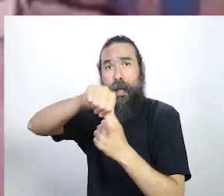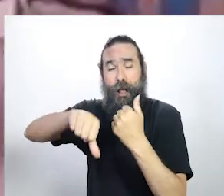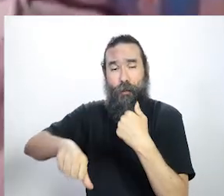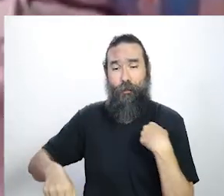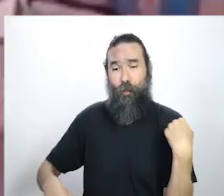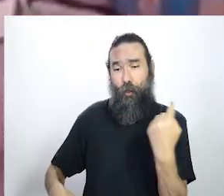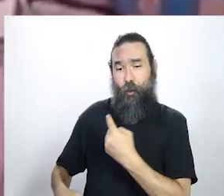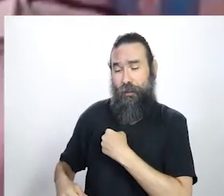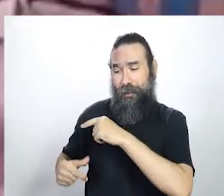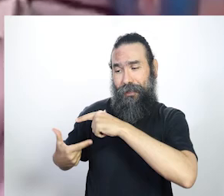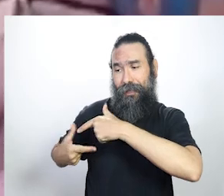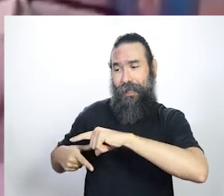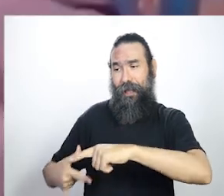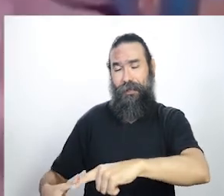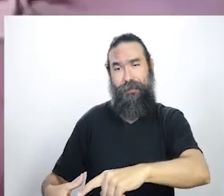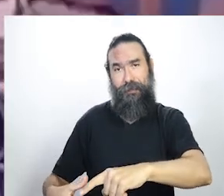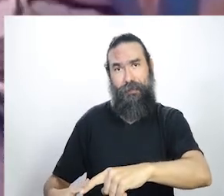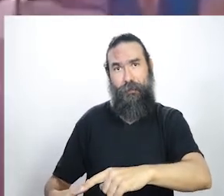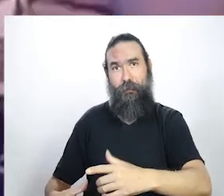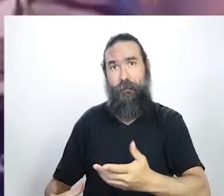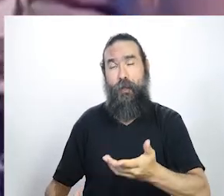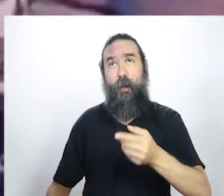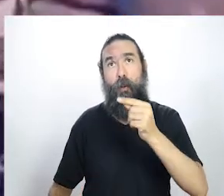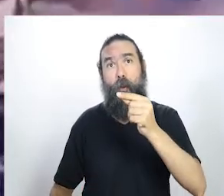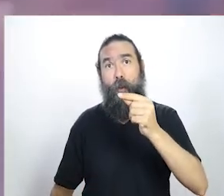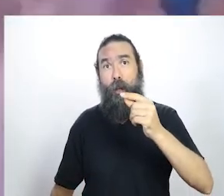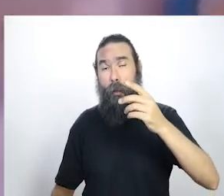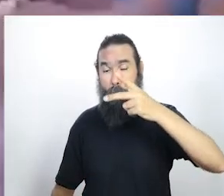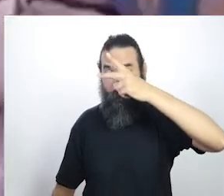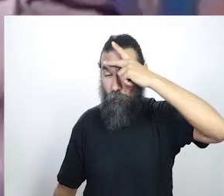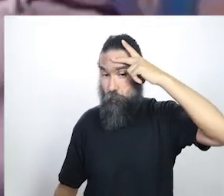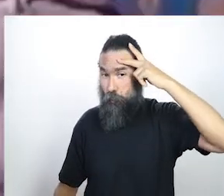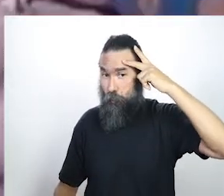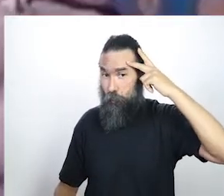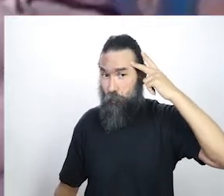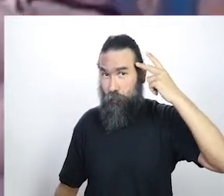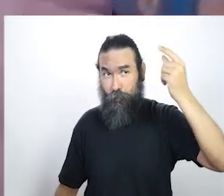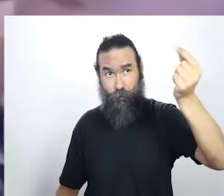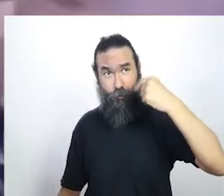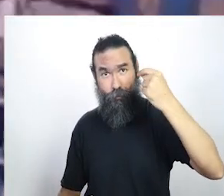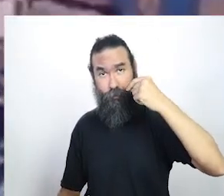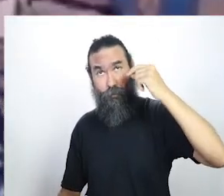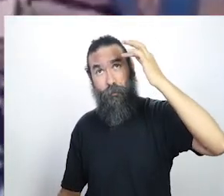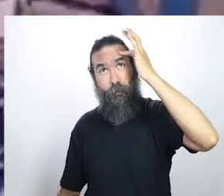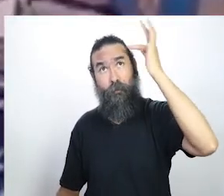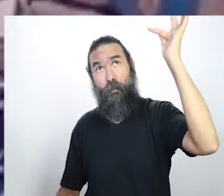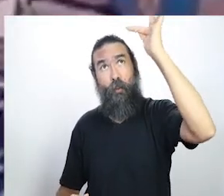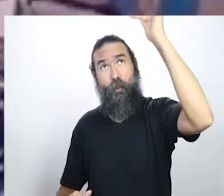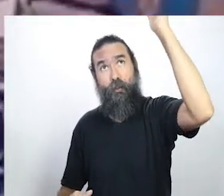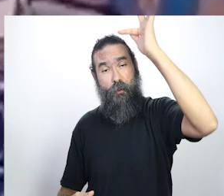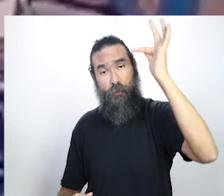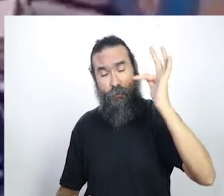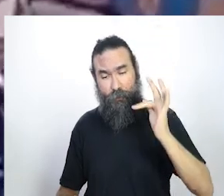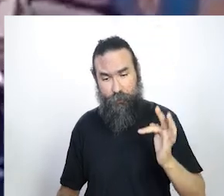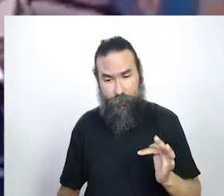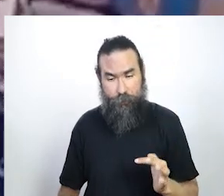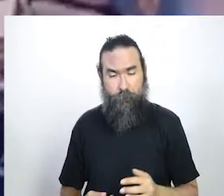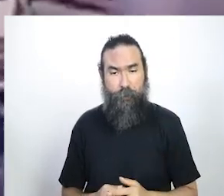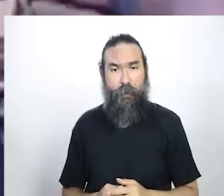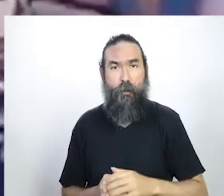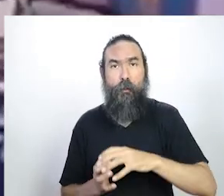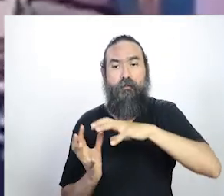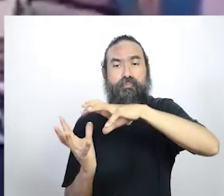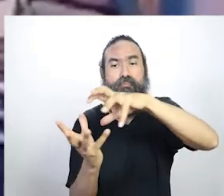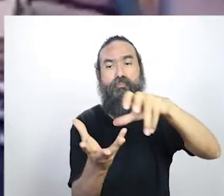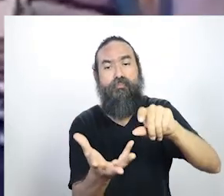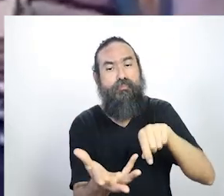nossa trajetória como pensadores agindo nesse mundo? E como os conhecimentos tradicionais